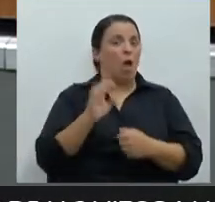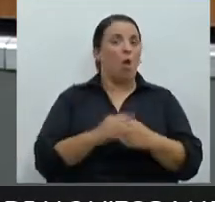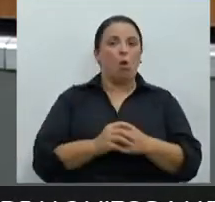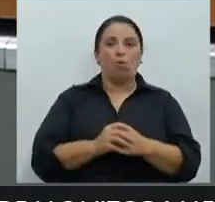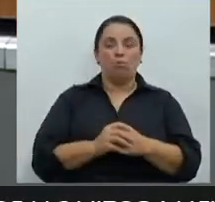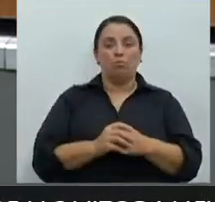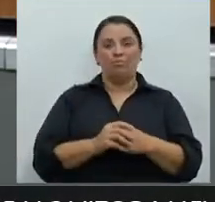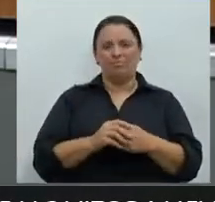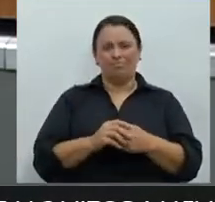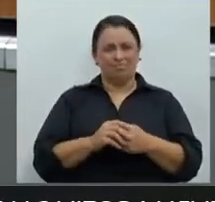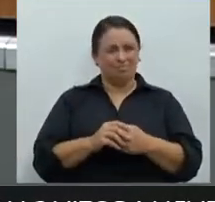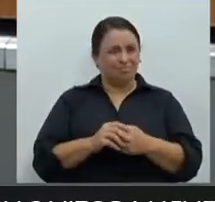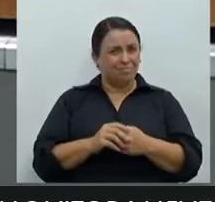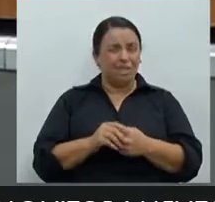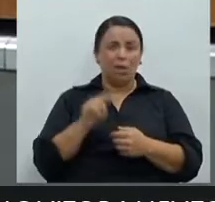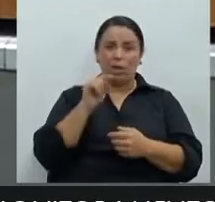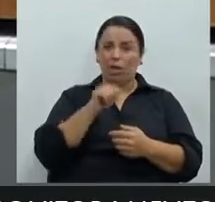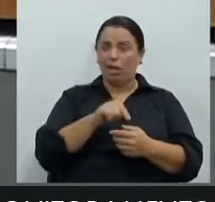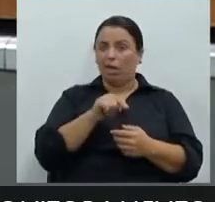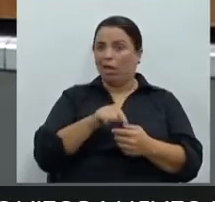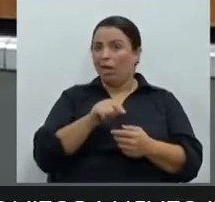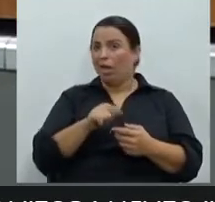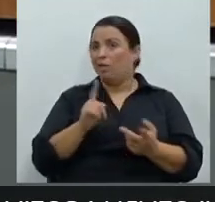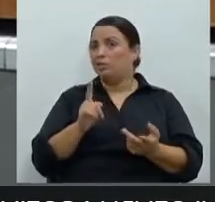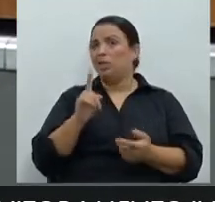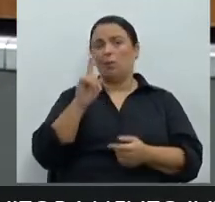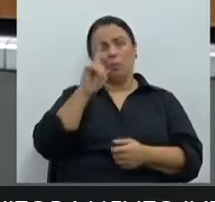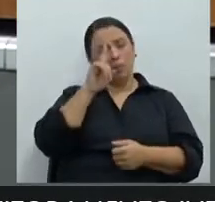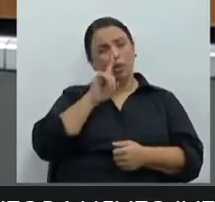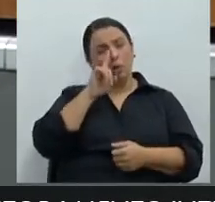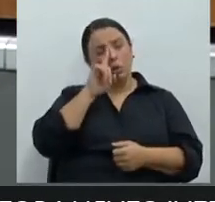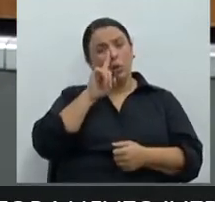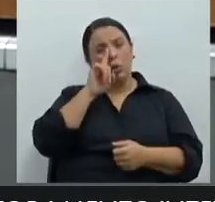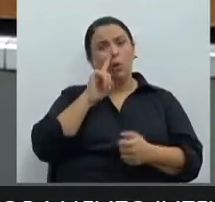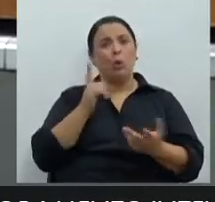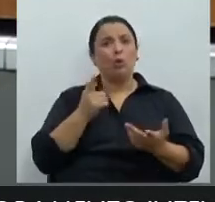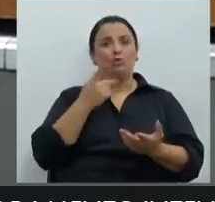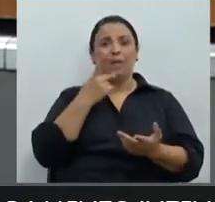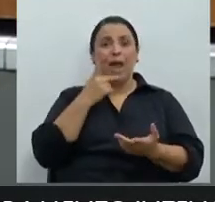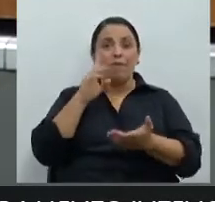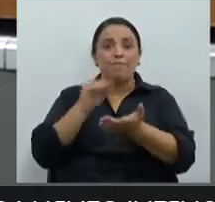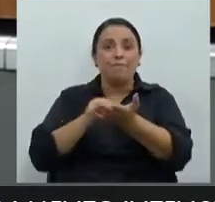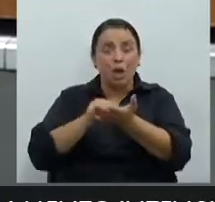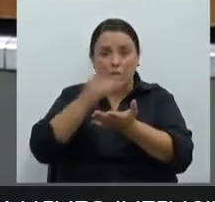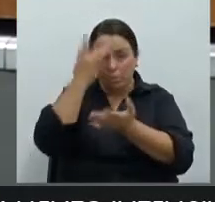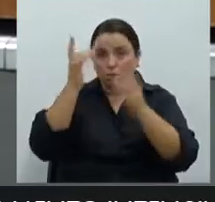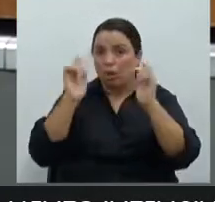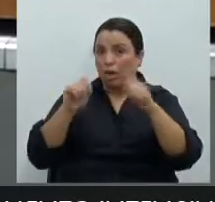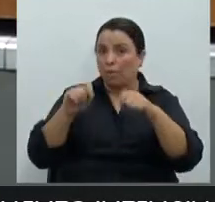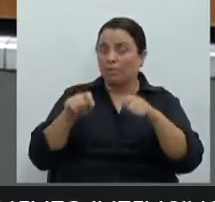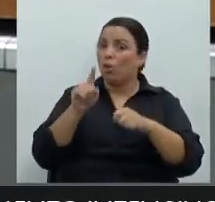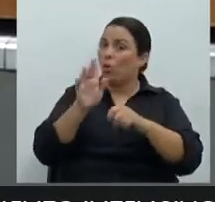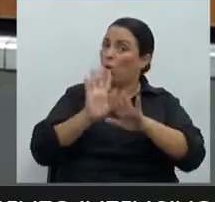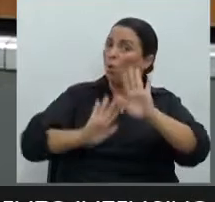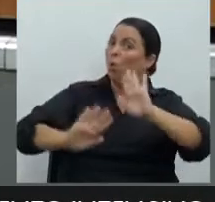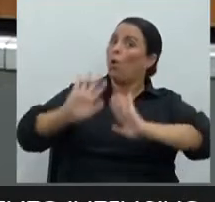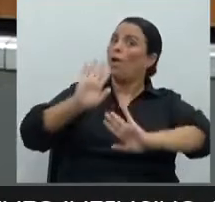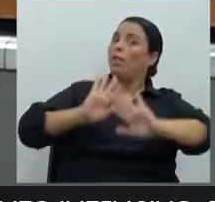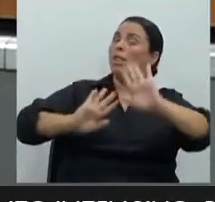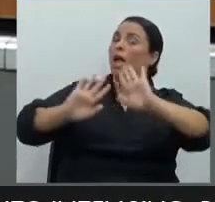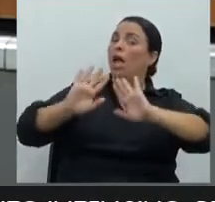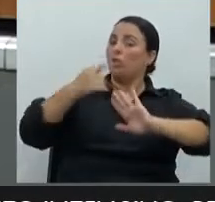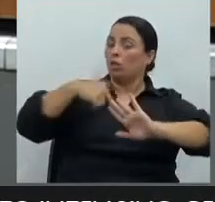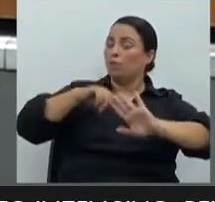esse discurso que é perigoso e que nós temos que nos policiar em relação